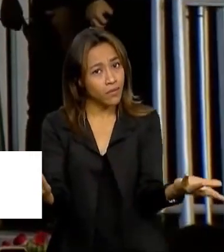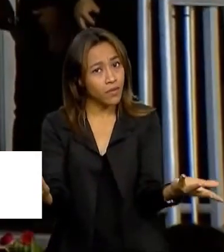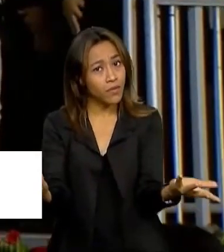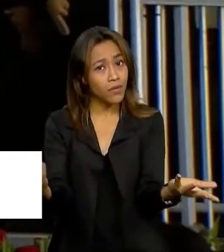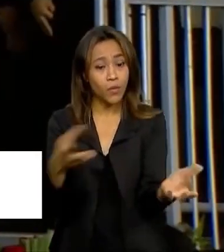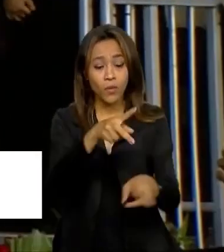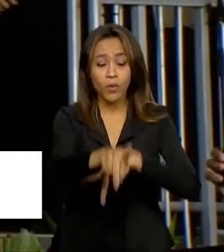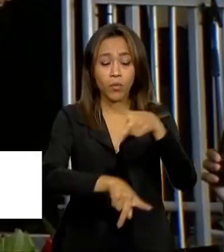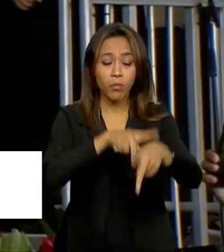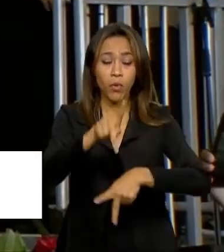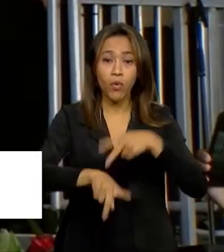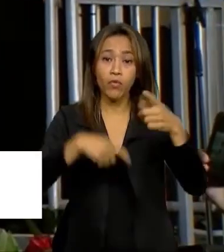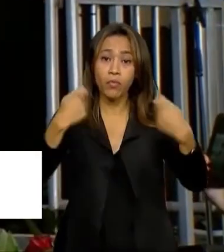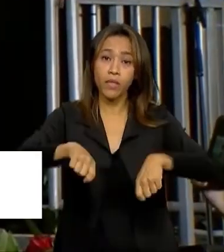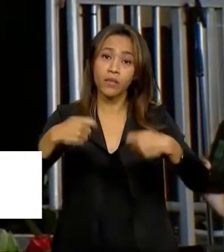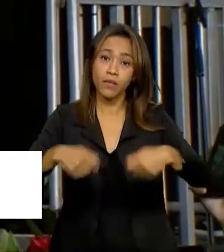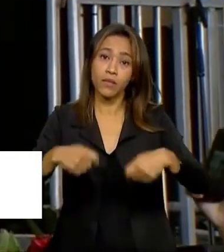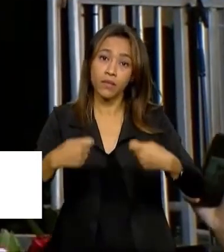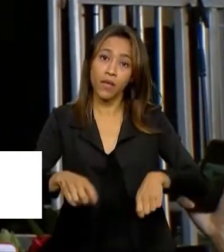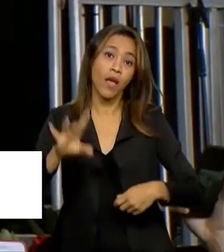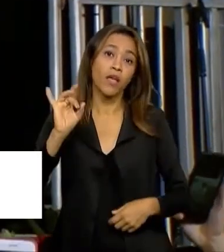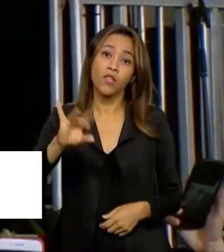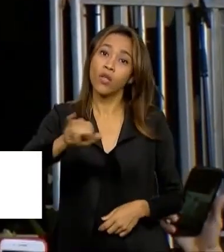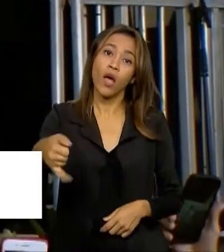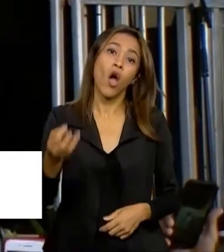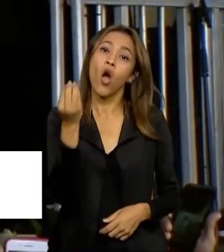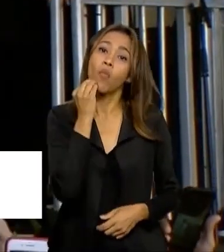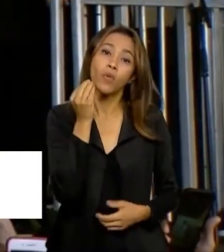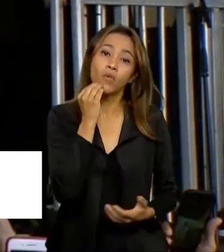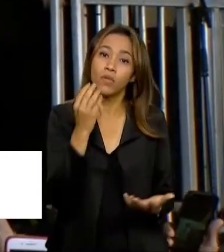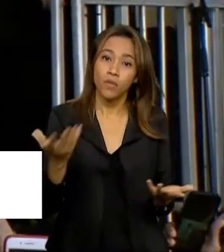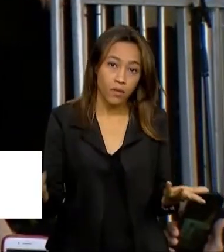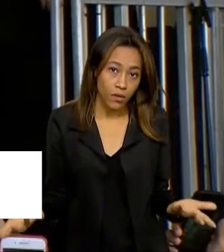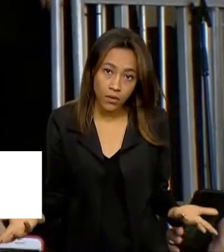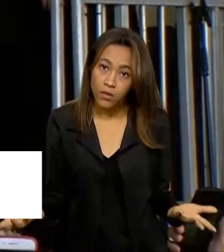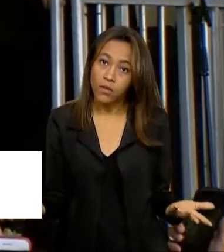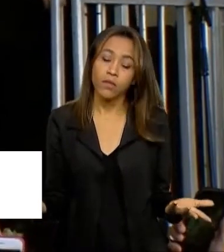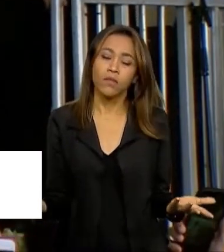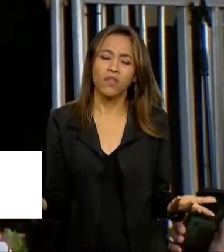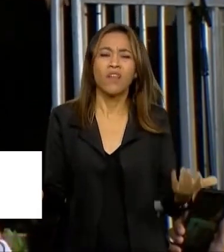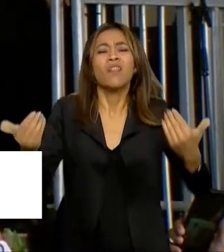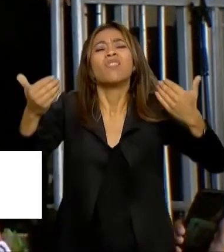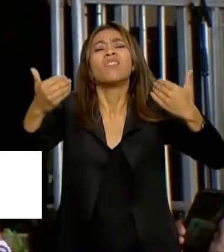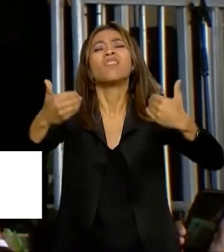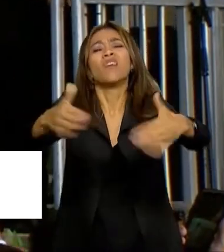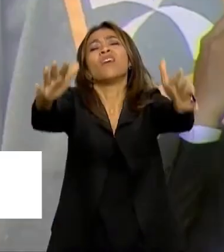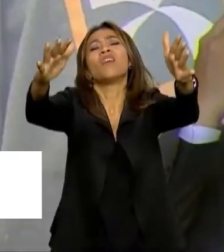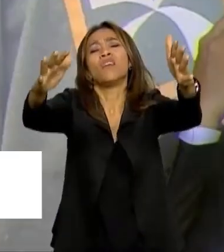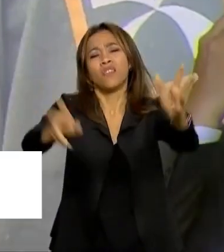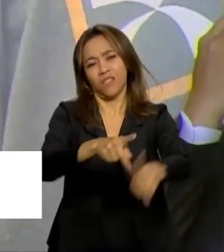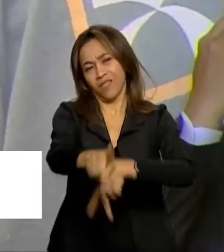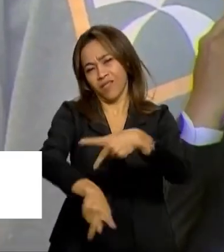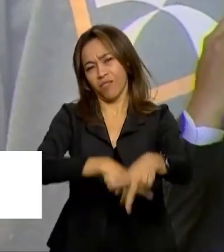o que o povo precisa é só oportunidade. Deixa o povo falar.